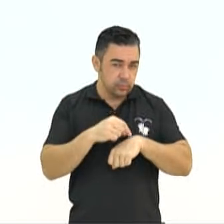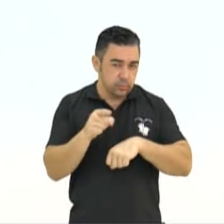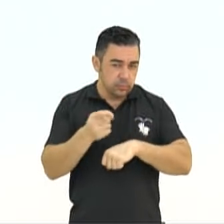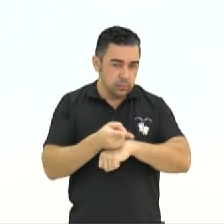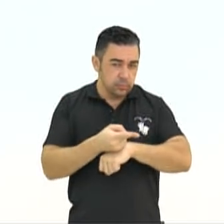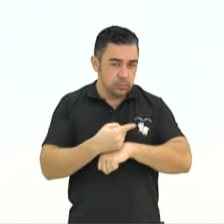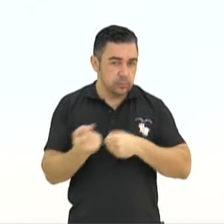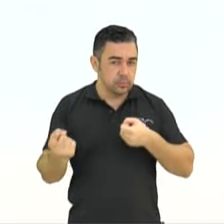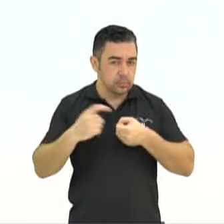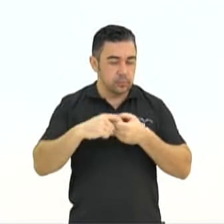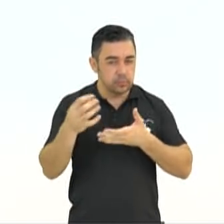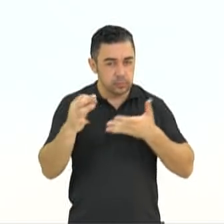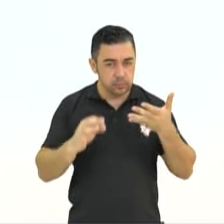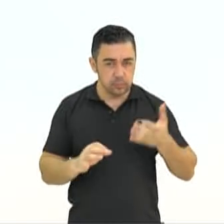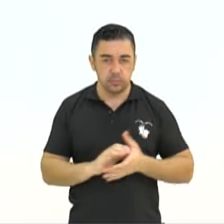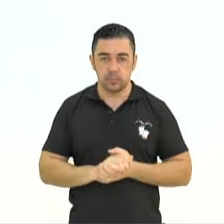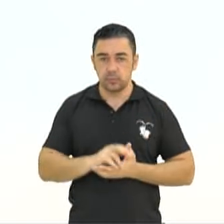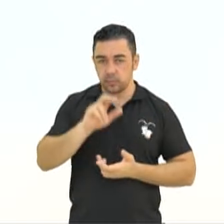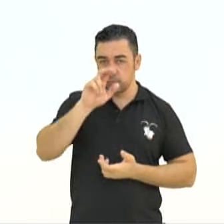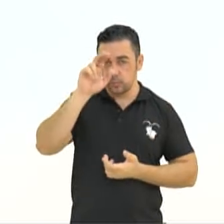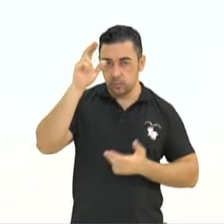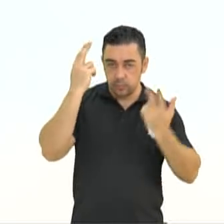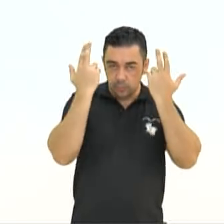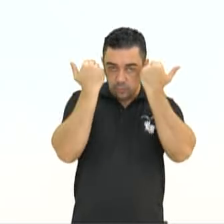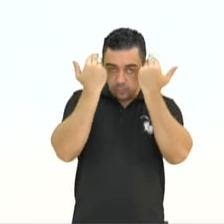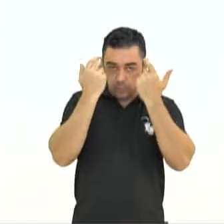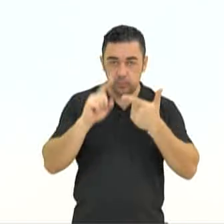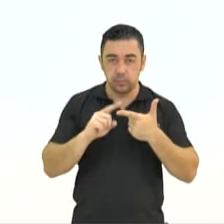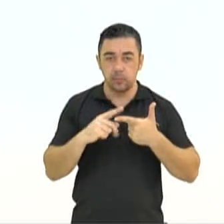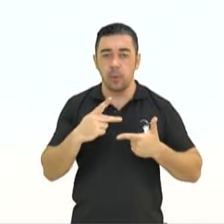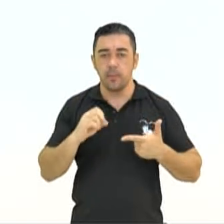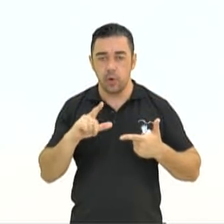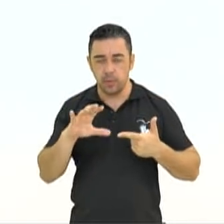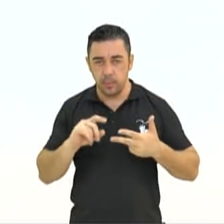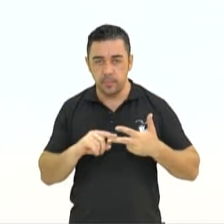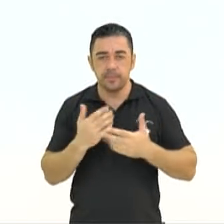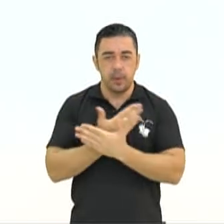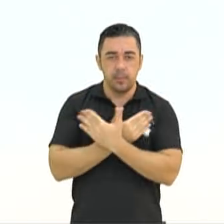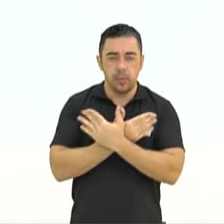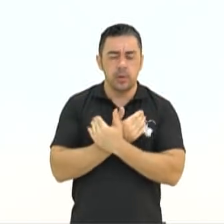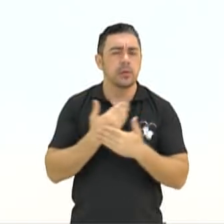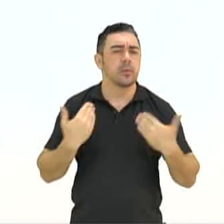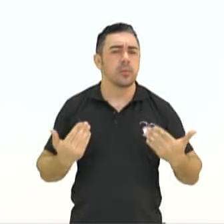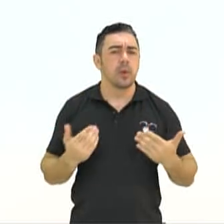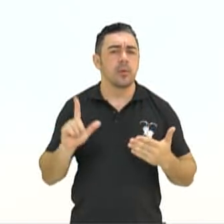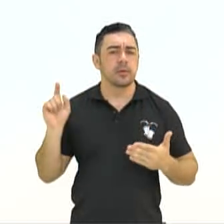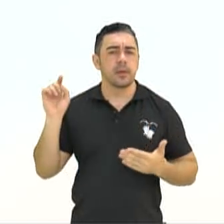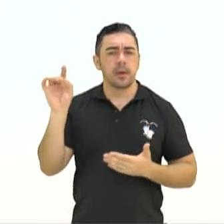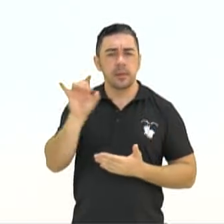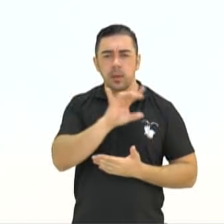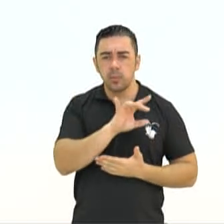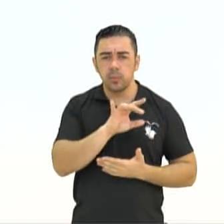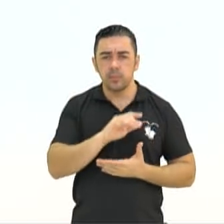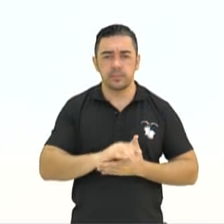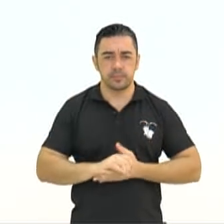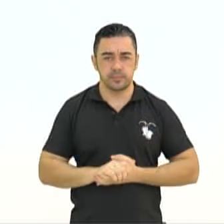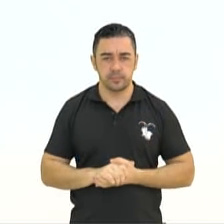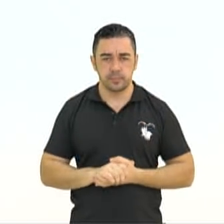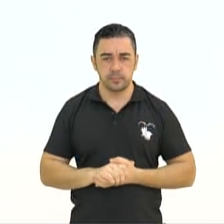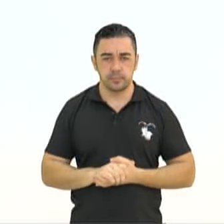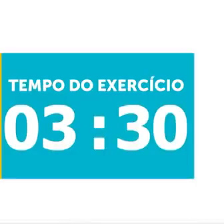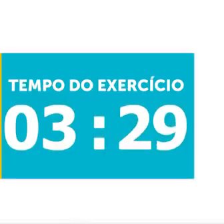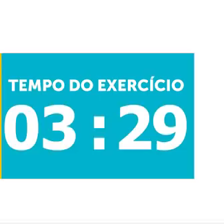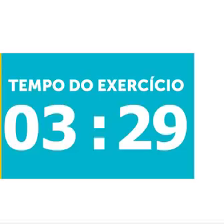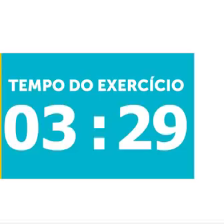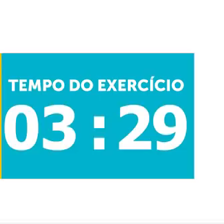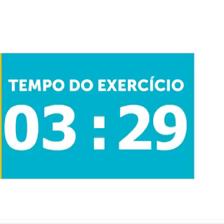e volto para a gente corrigir. Então aqui a gente tem um coelho, tem um pólipo e tem uma borboleta. Qual que é a simetria de cada um deles?